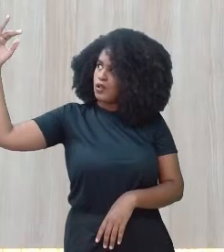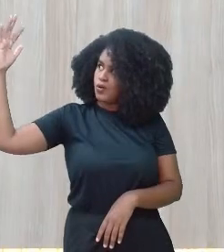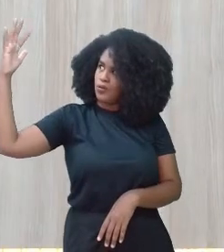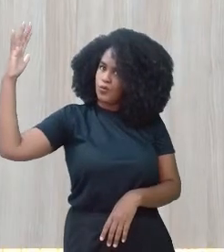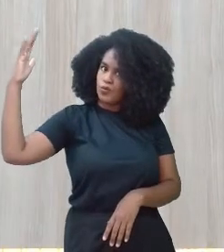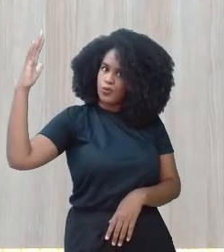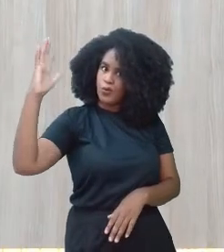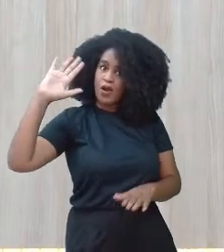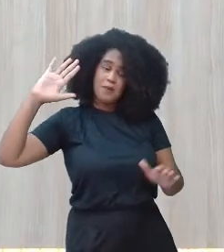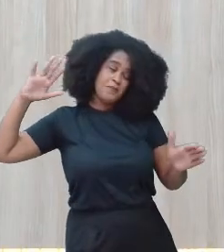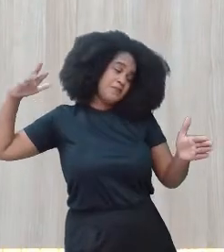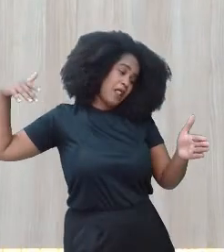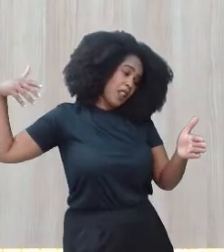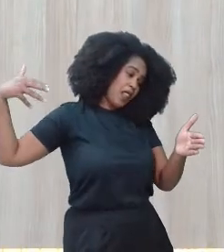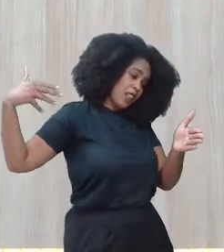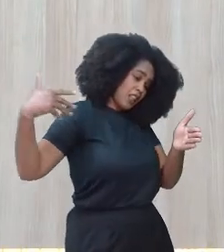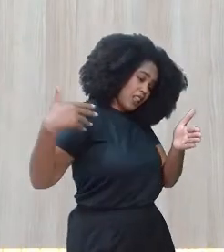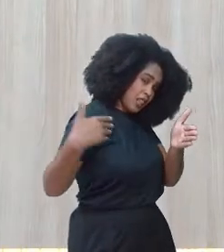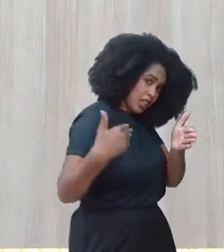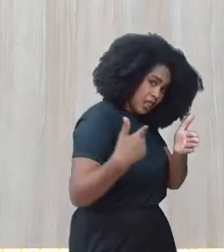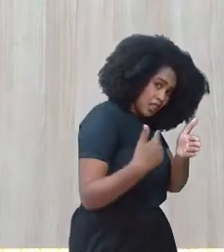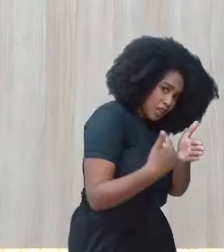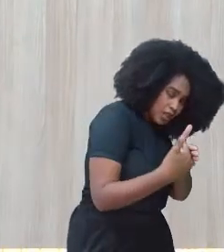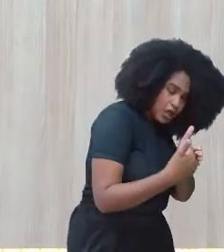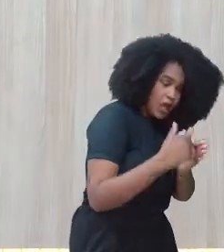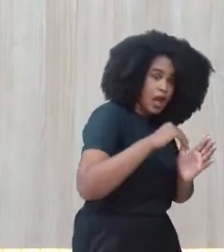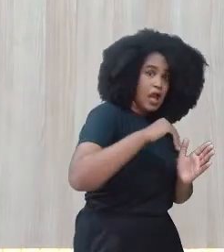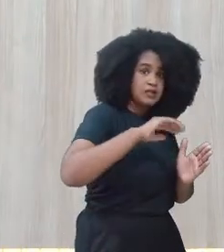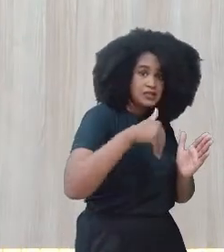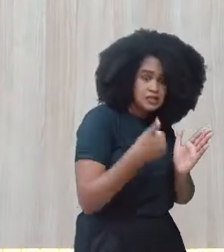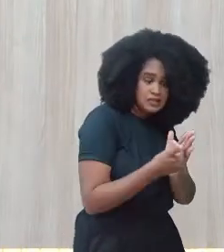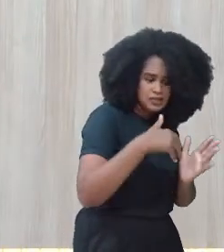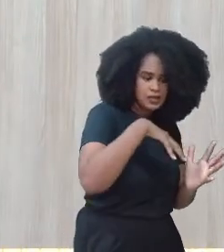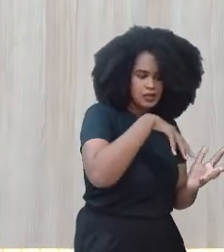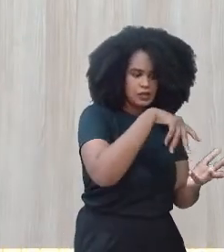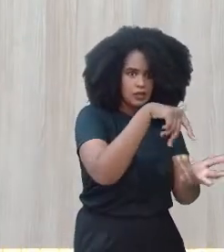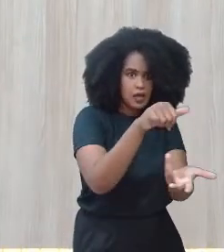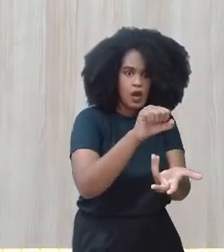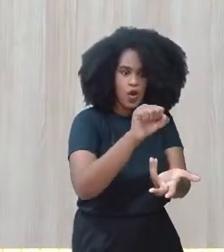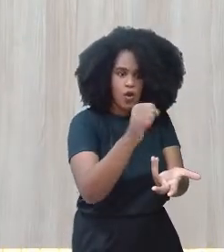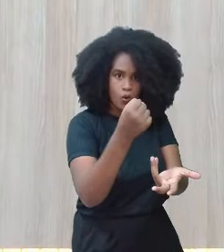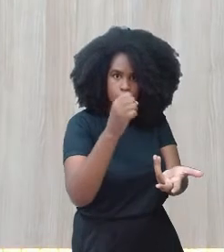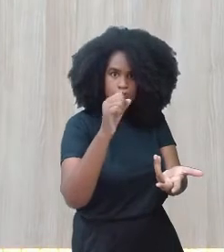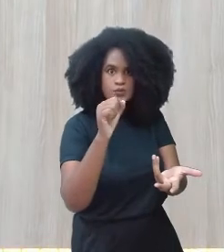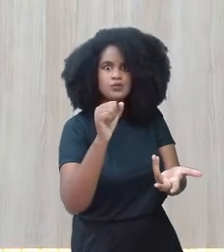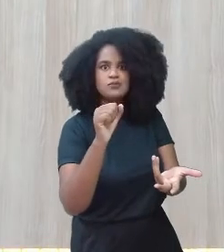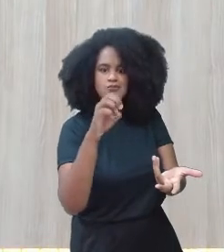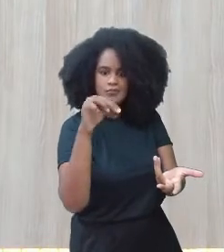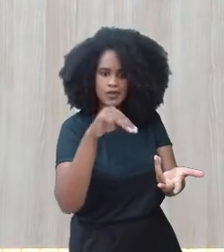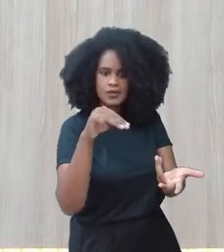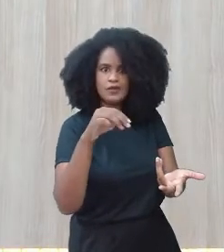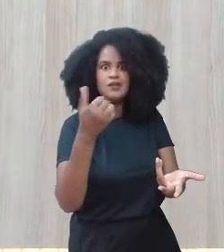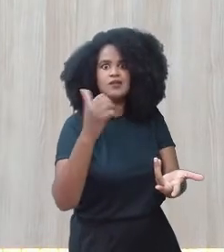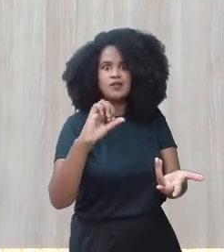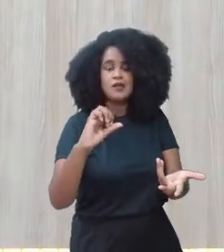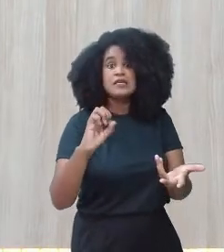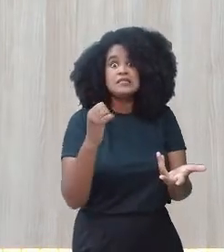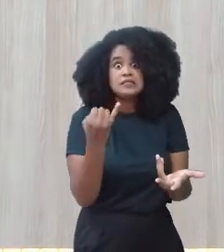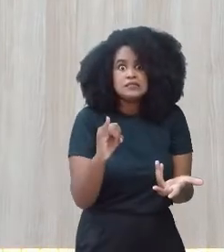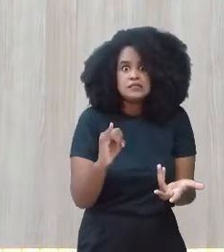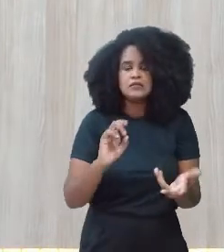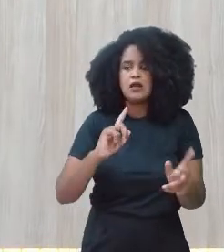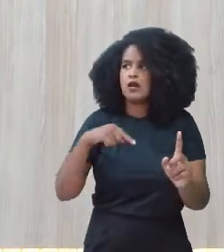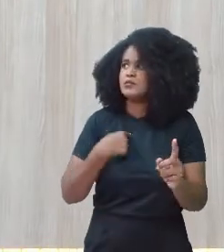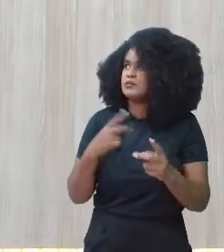está chegando aqui agora saiu de lá faz 8 minutos, gente. Já parou para pensar nisso? Ó. Não é